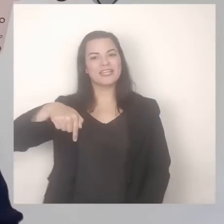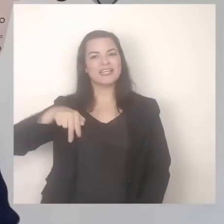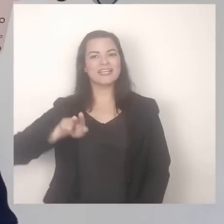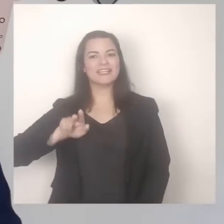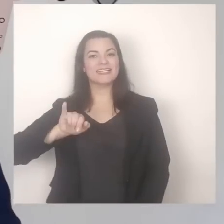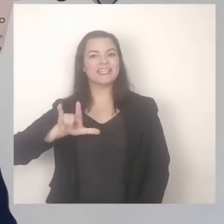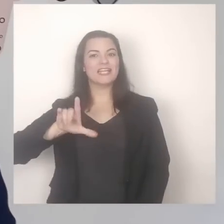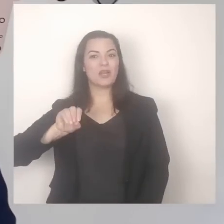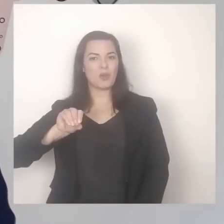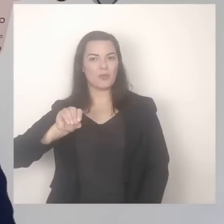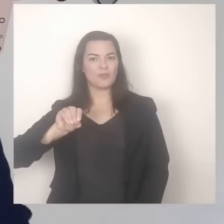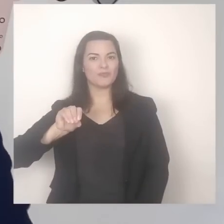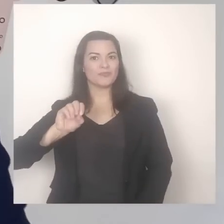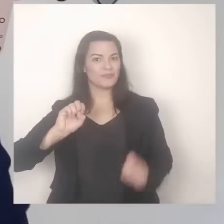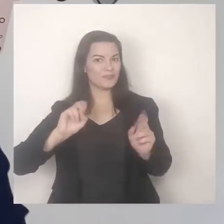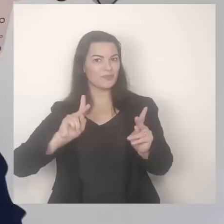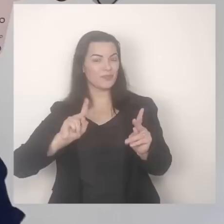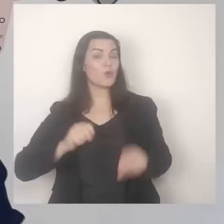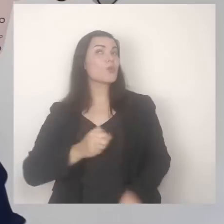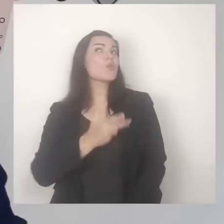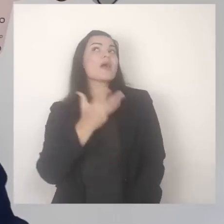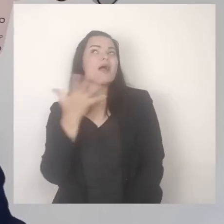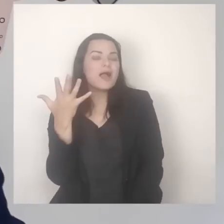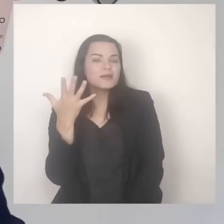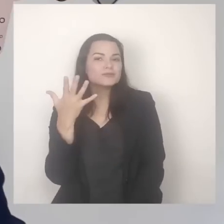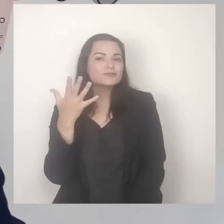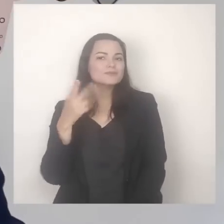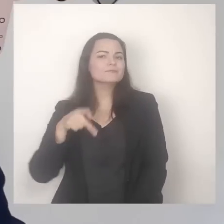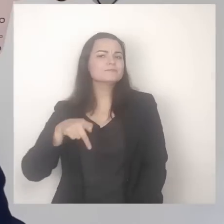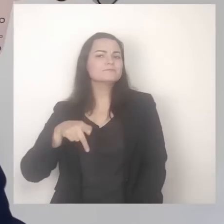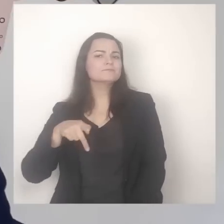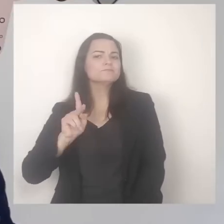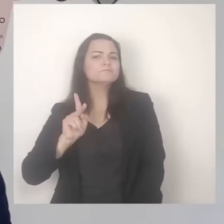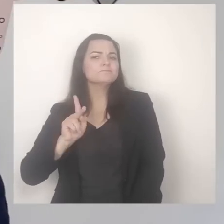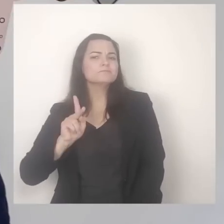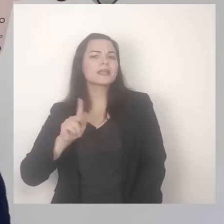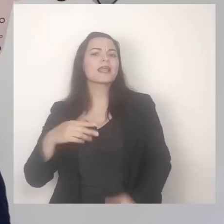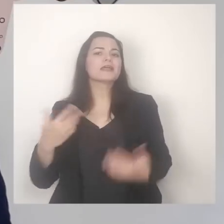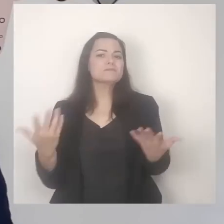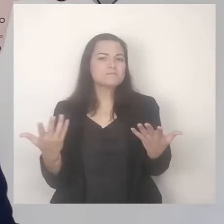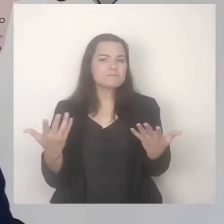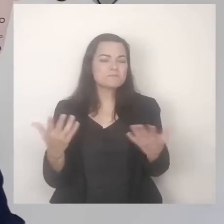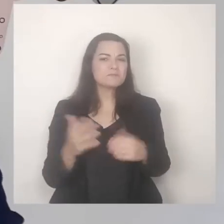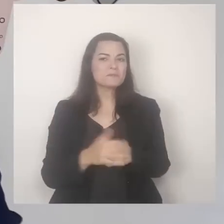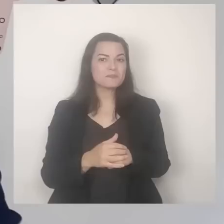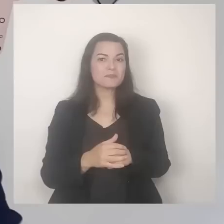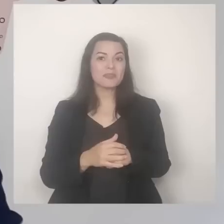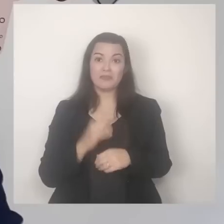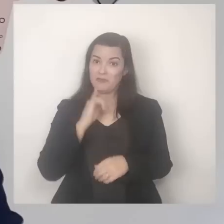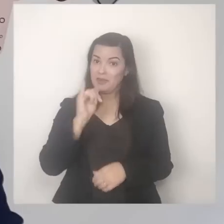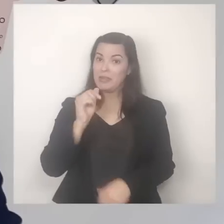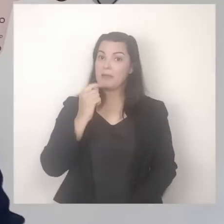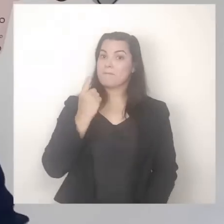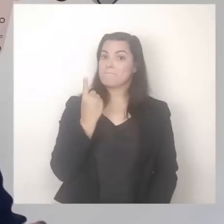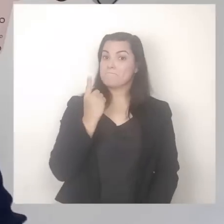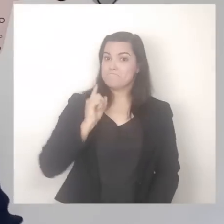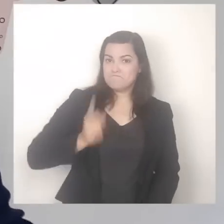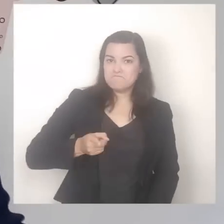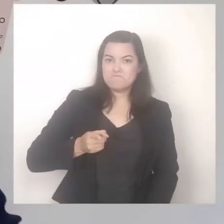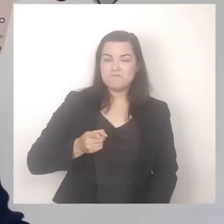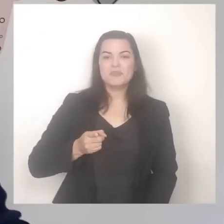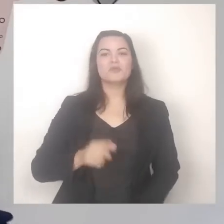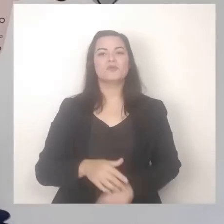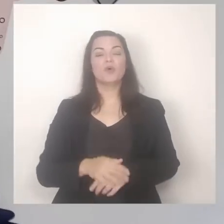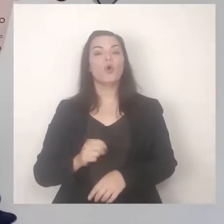em quilos. Quantos quilos? 1000 quilos. Já vou te dar uma dica.